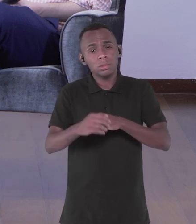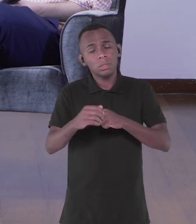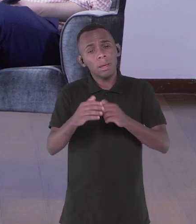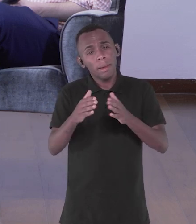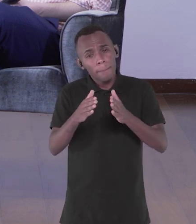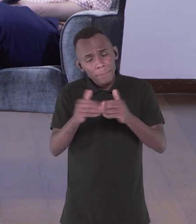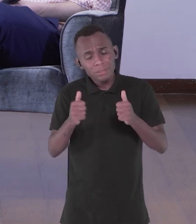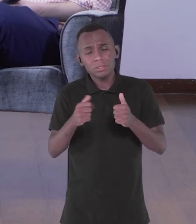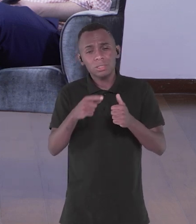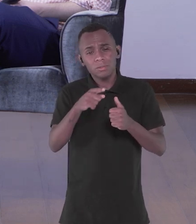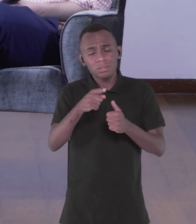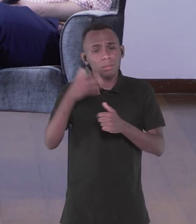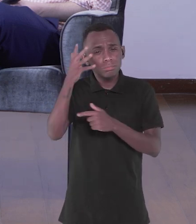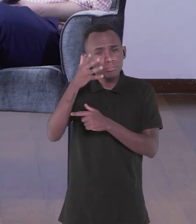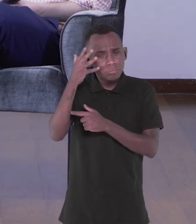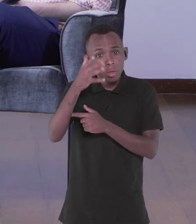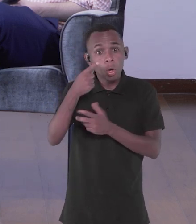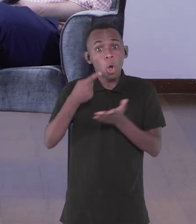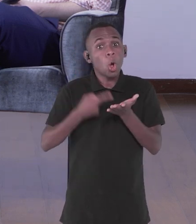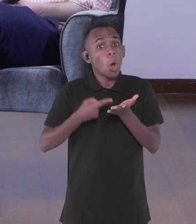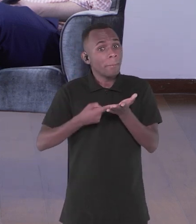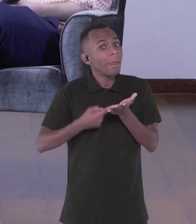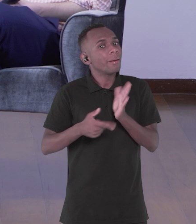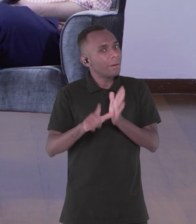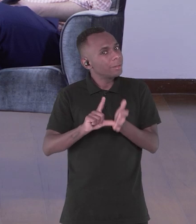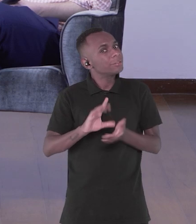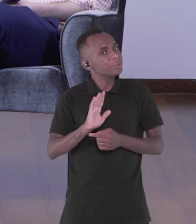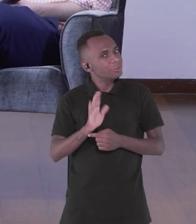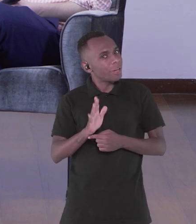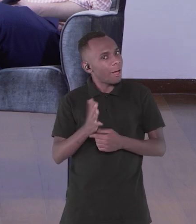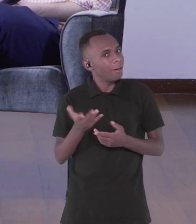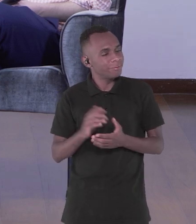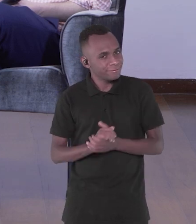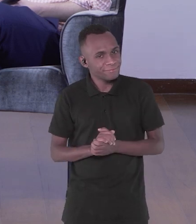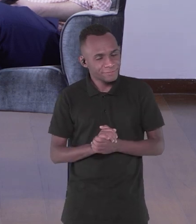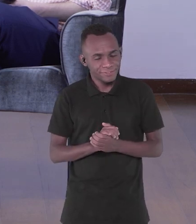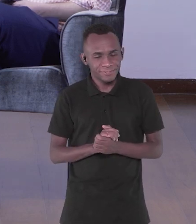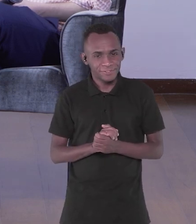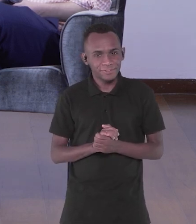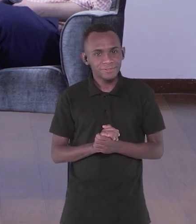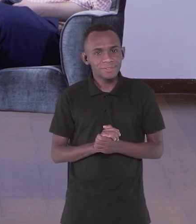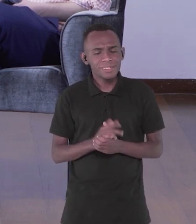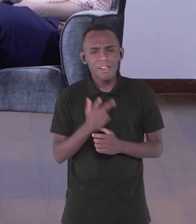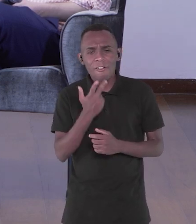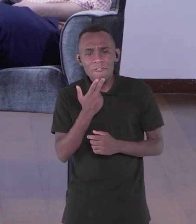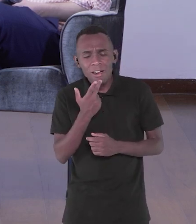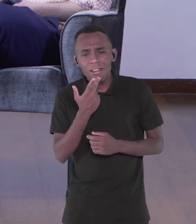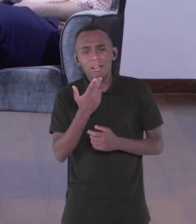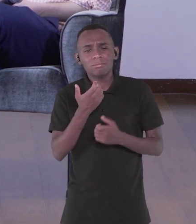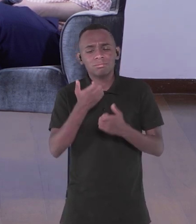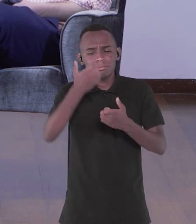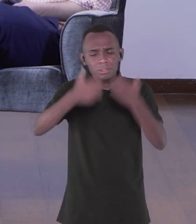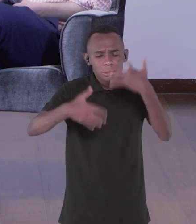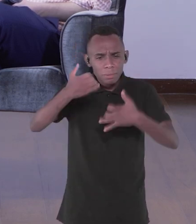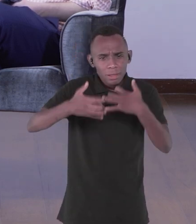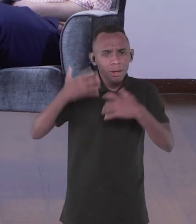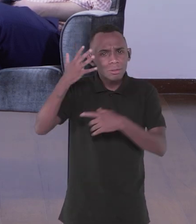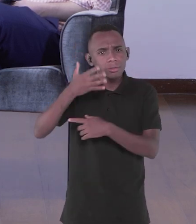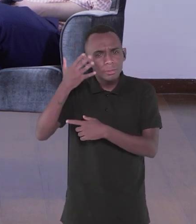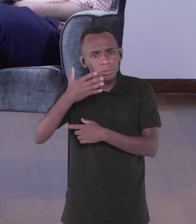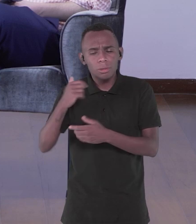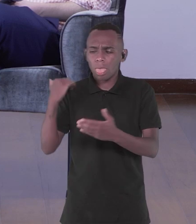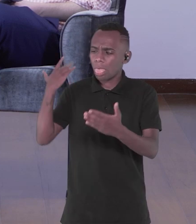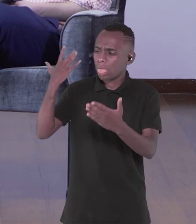uma camisa xadrez vermelha e branca, e calças jeans azul escuro. Você fala um pouquinho da sua trajetória, depois a gente vai falar